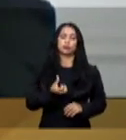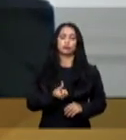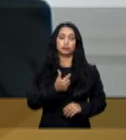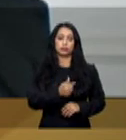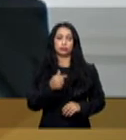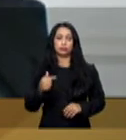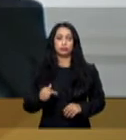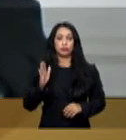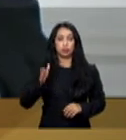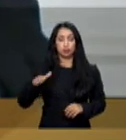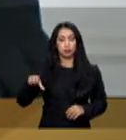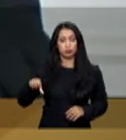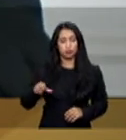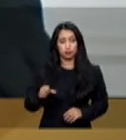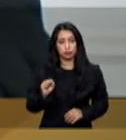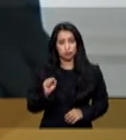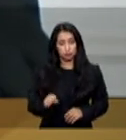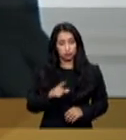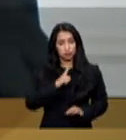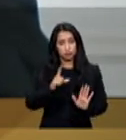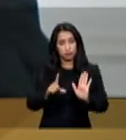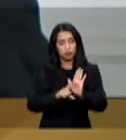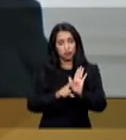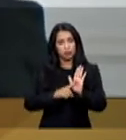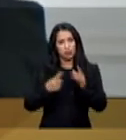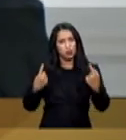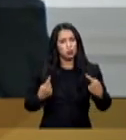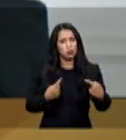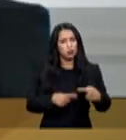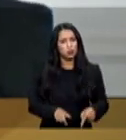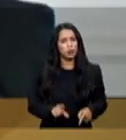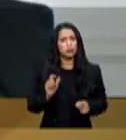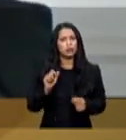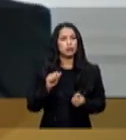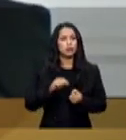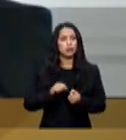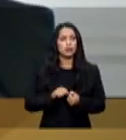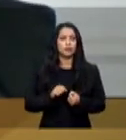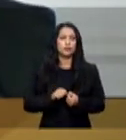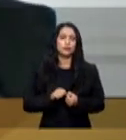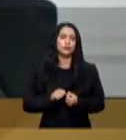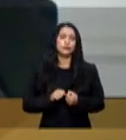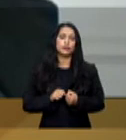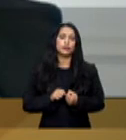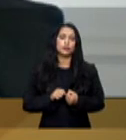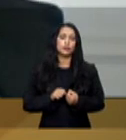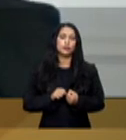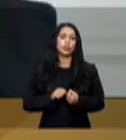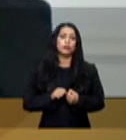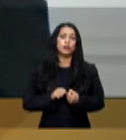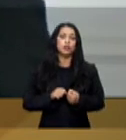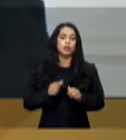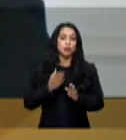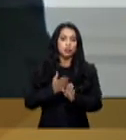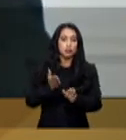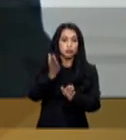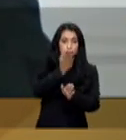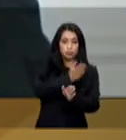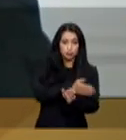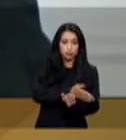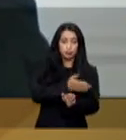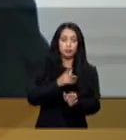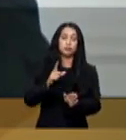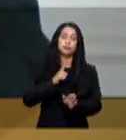1998, devendo ser aplicadas às violações às condutas previstas no seu preceito primário as